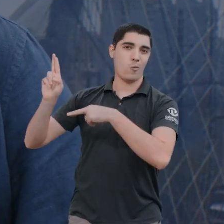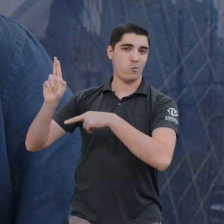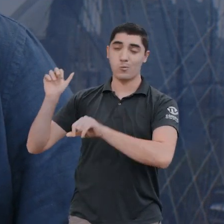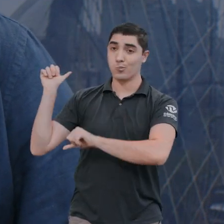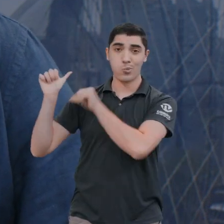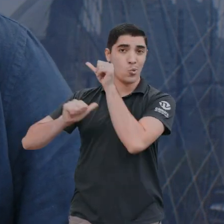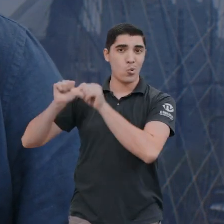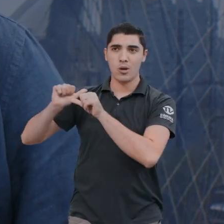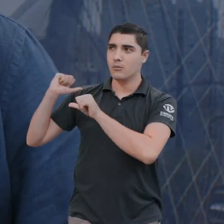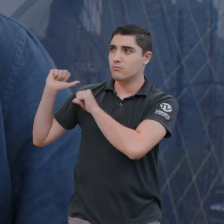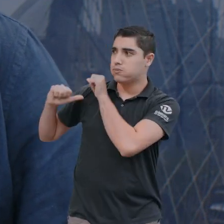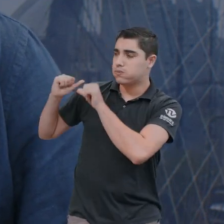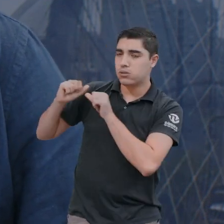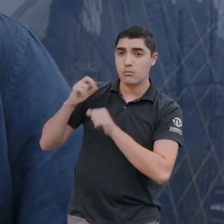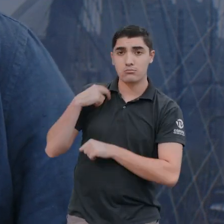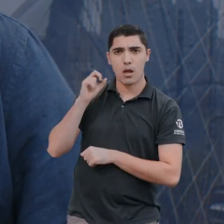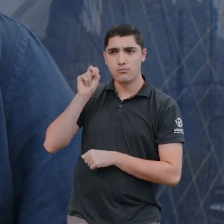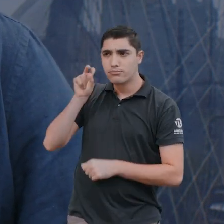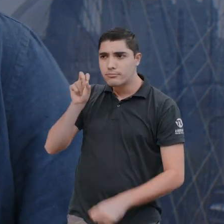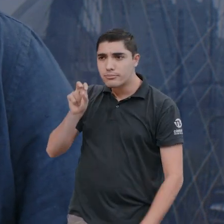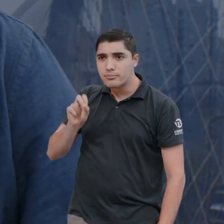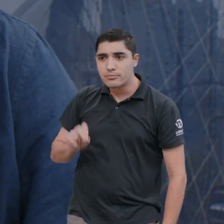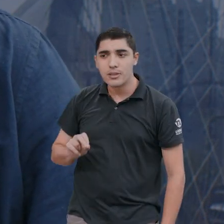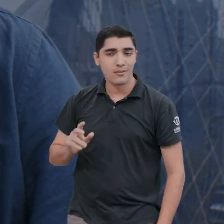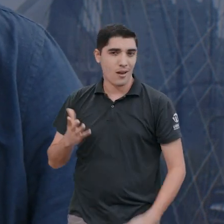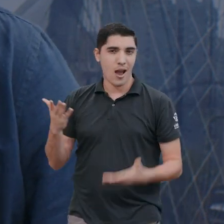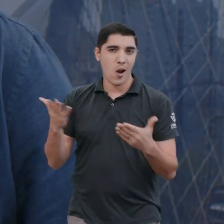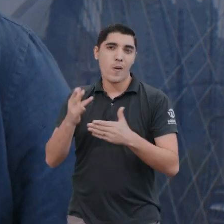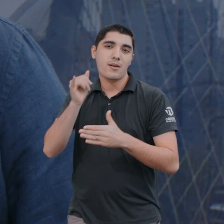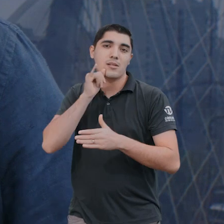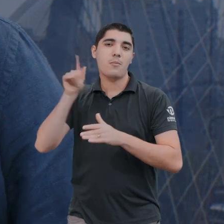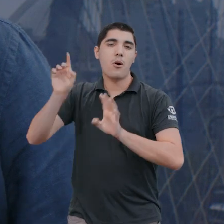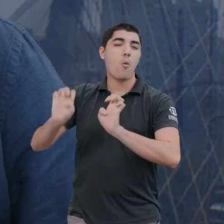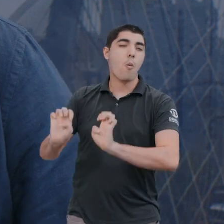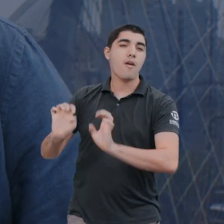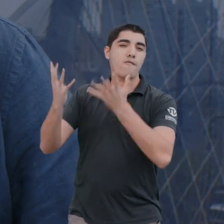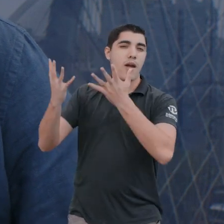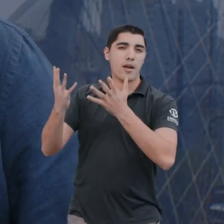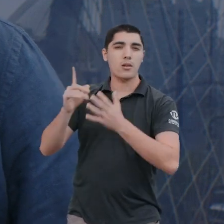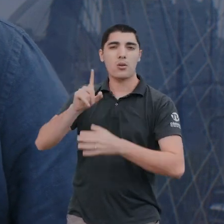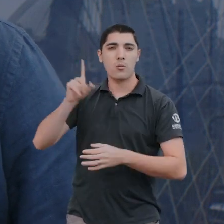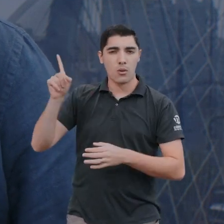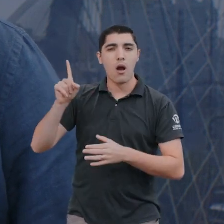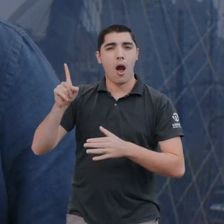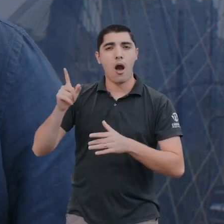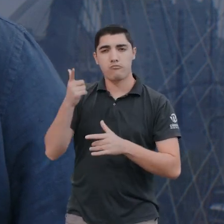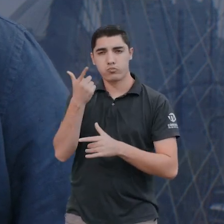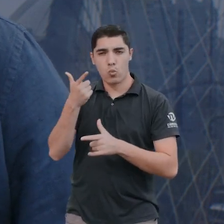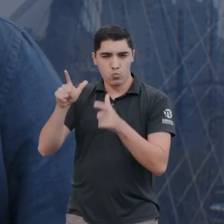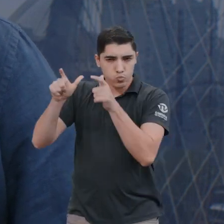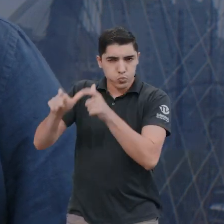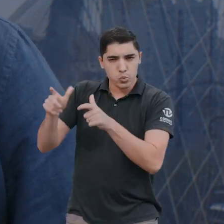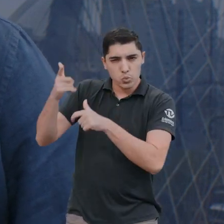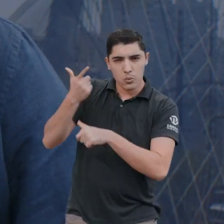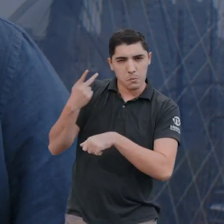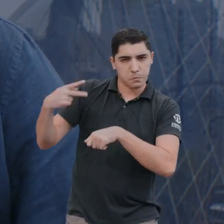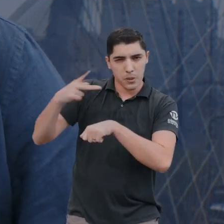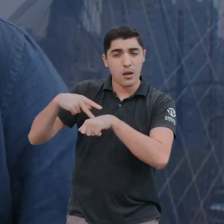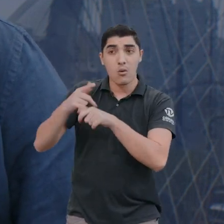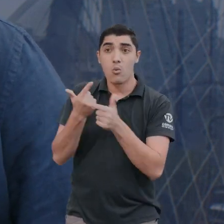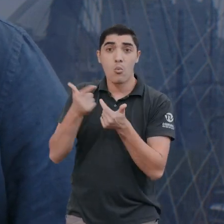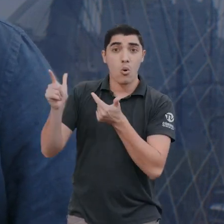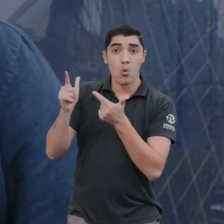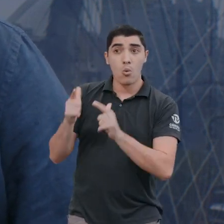hoje, a gente vê uma Fashion Week, por exemplo, que aconteceu em Copenhague, né? Que